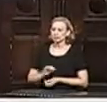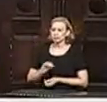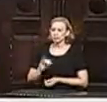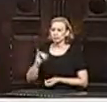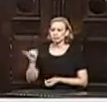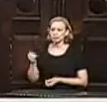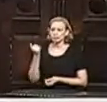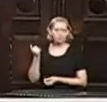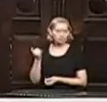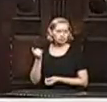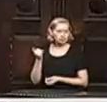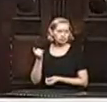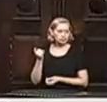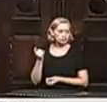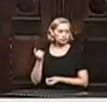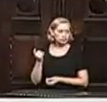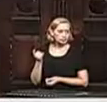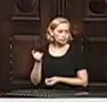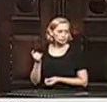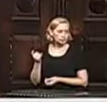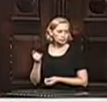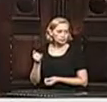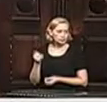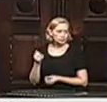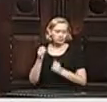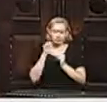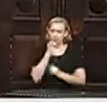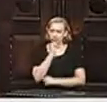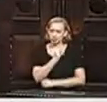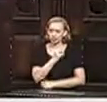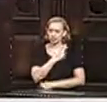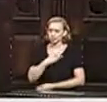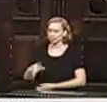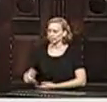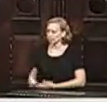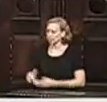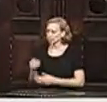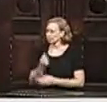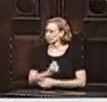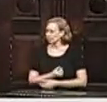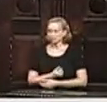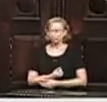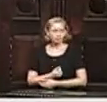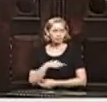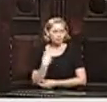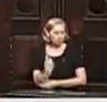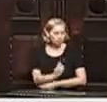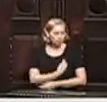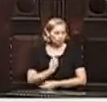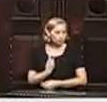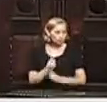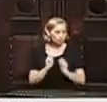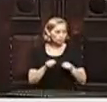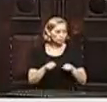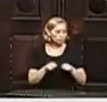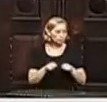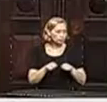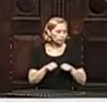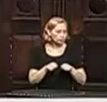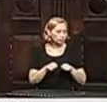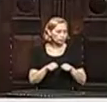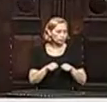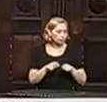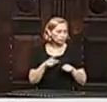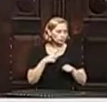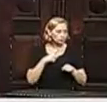que fiz, informal ainda, ao presidente da Comissão de Orçamento, sobre a possibilidade de nós termos um alargamento do